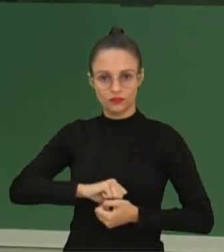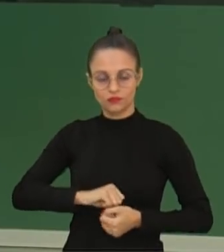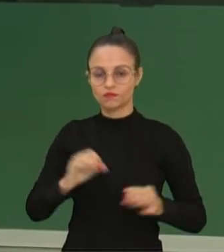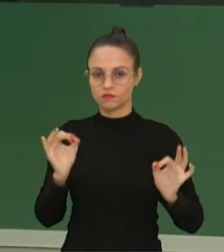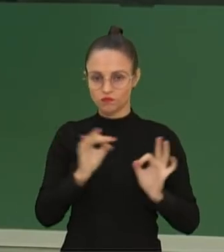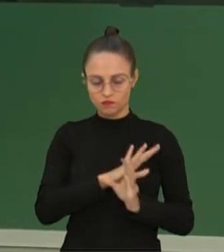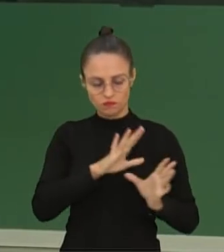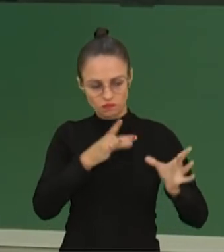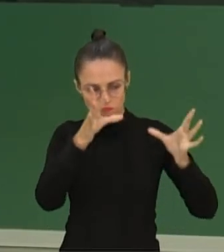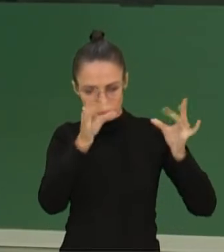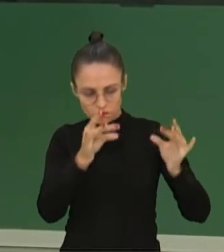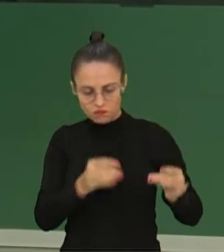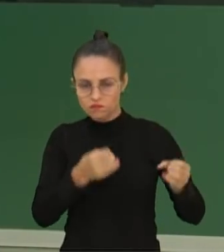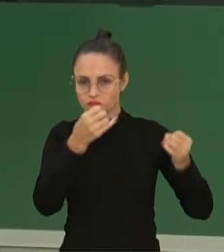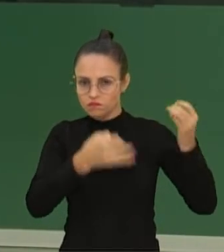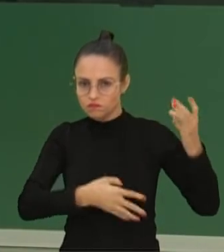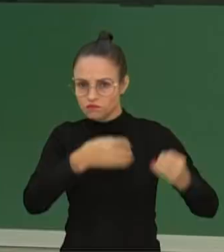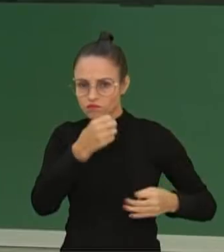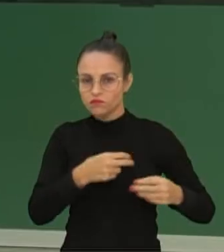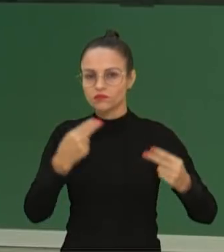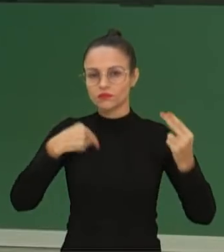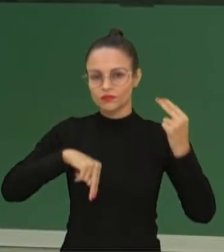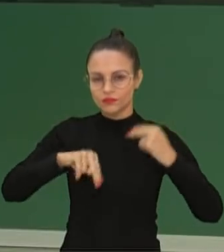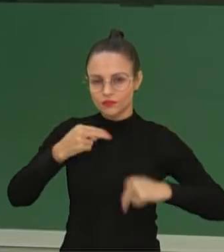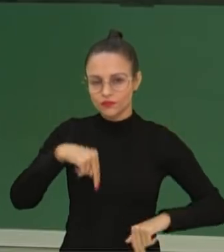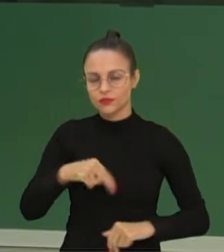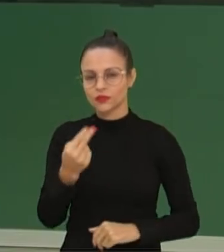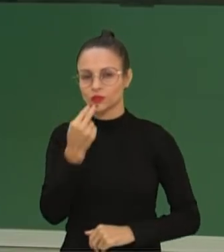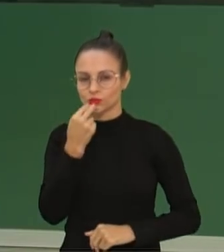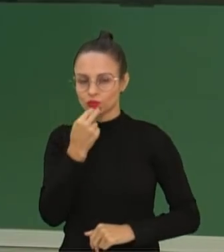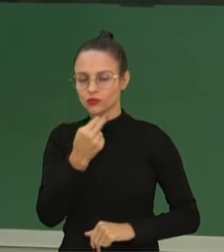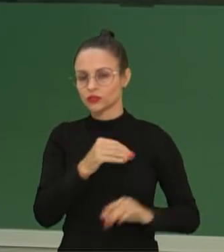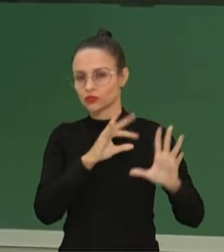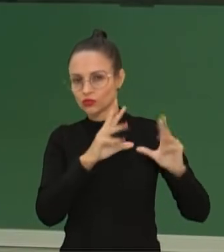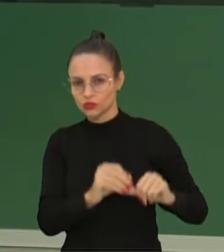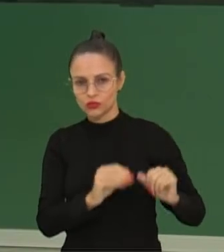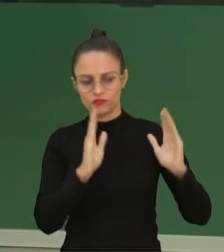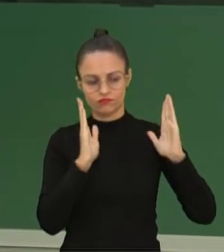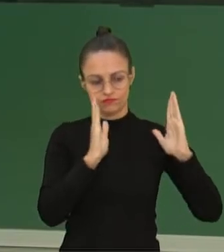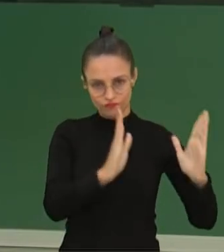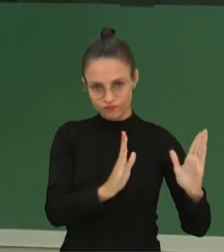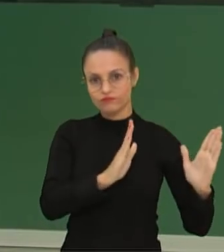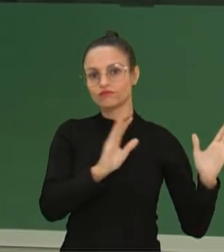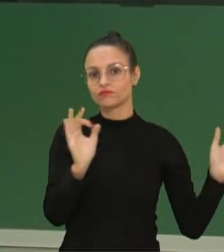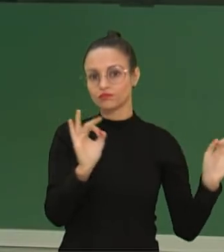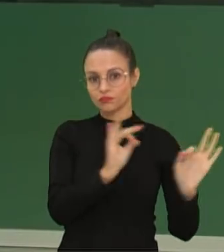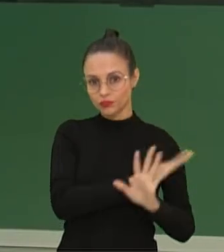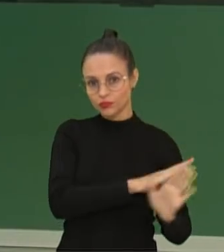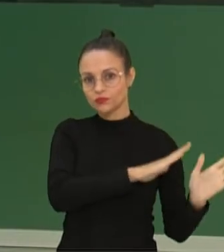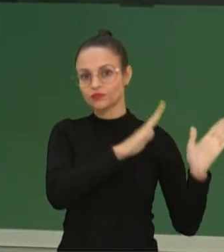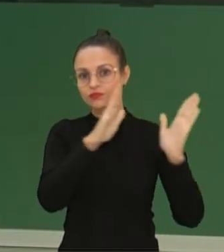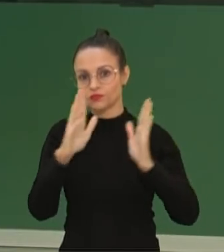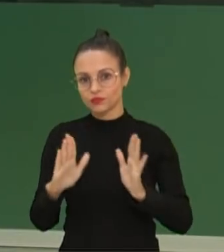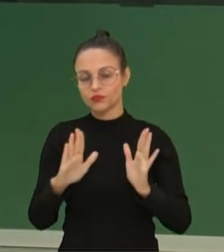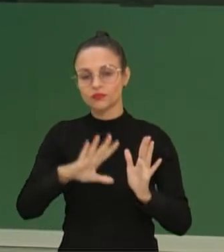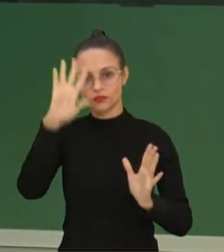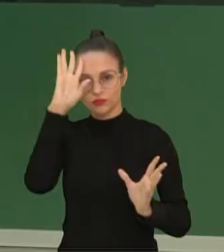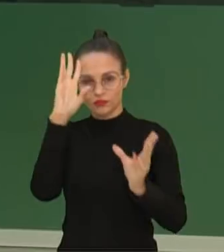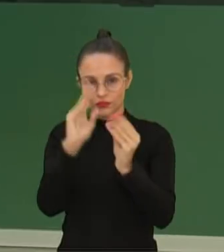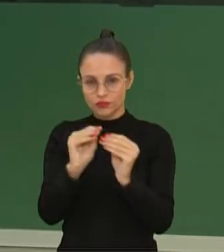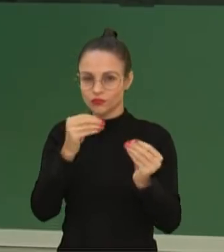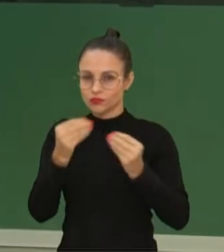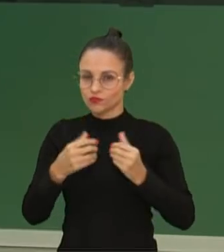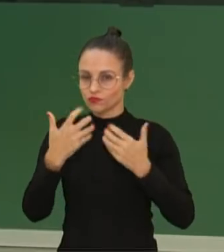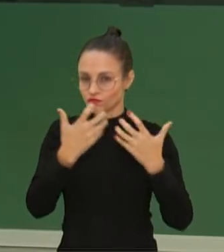Falamos bastante de nutrição, cada nutriente, para que ele serve, né? Então toda a parte de nutrição, depois entendemos a digestão